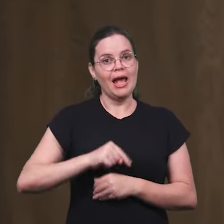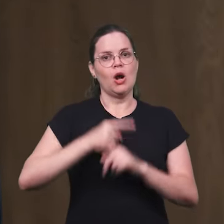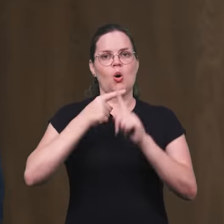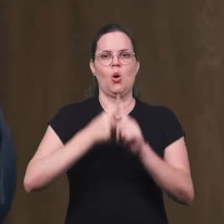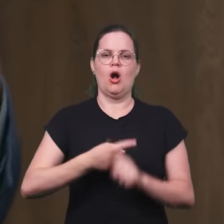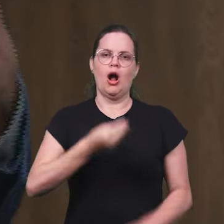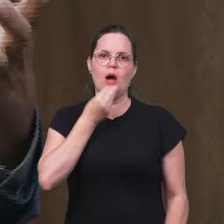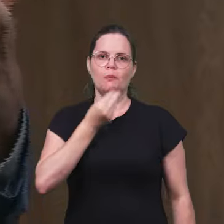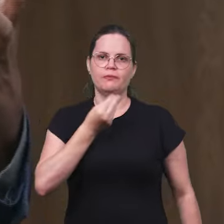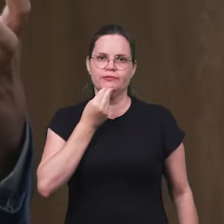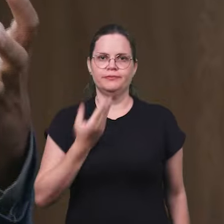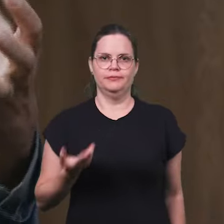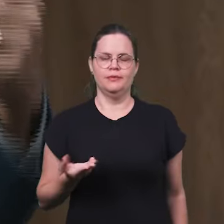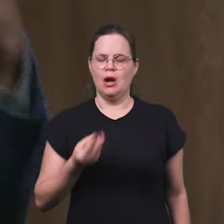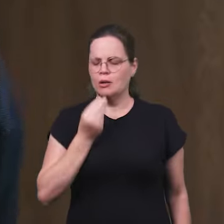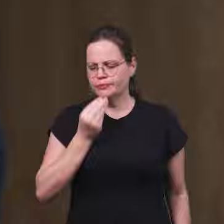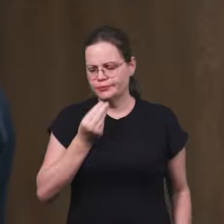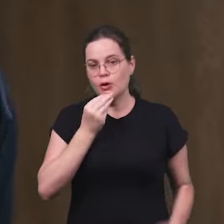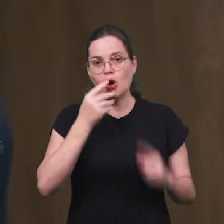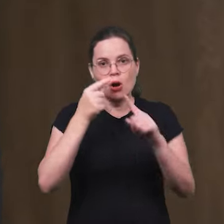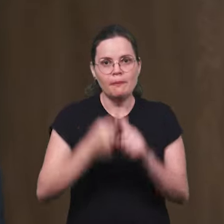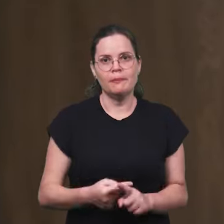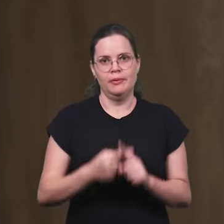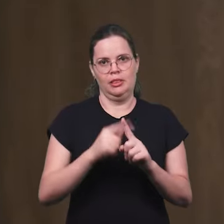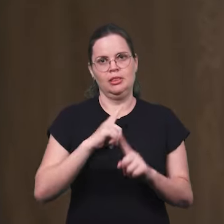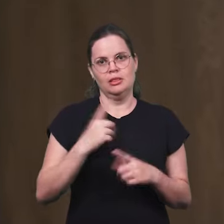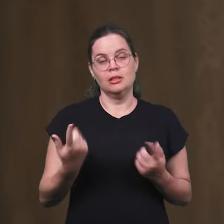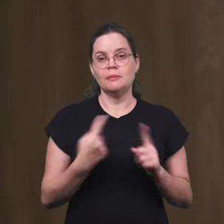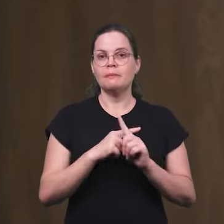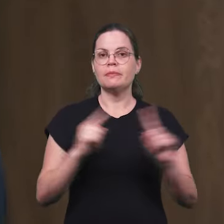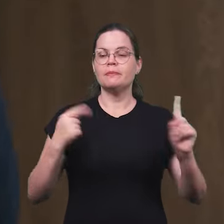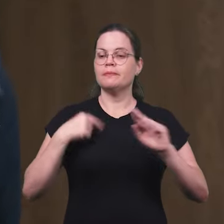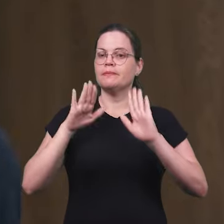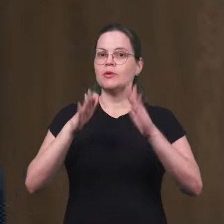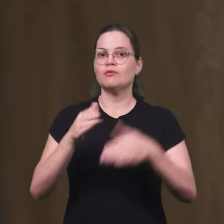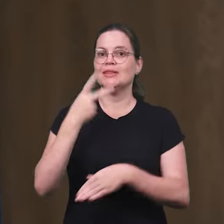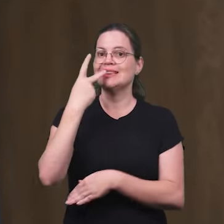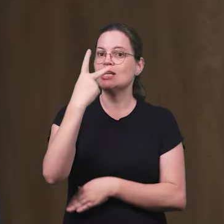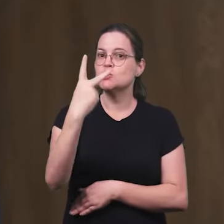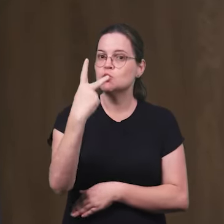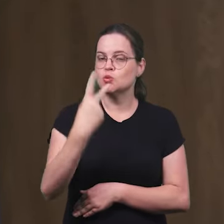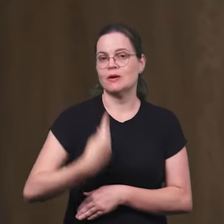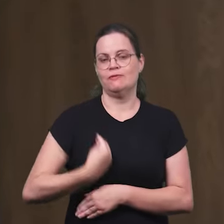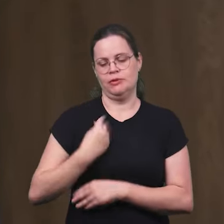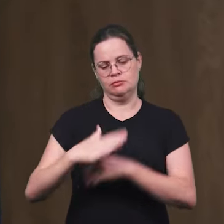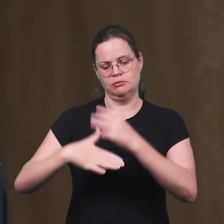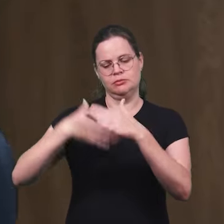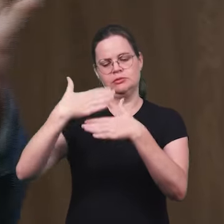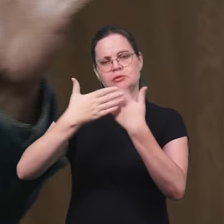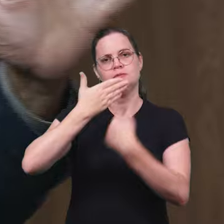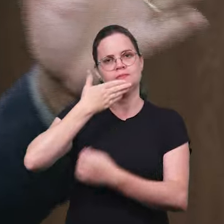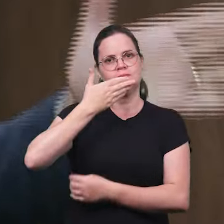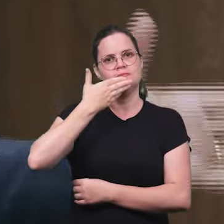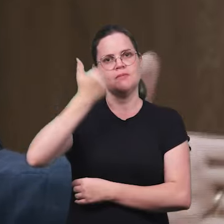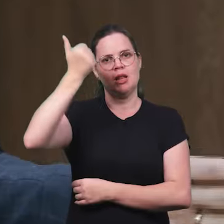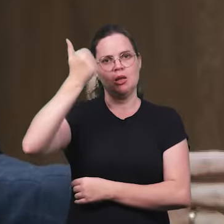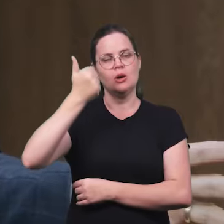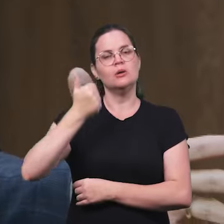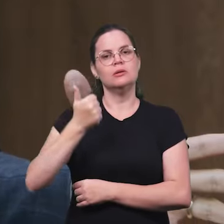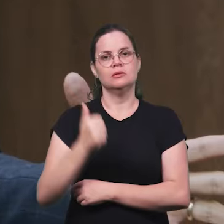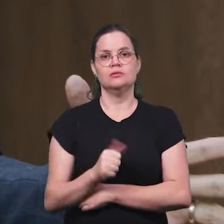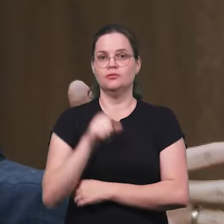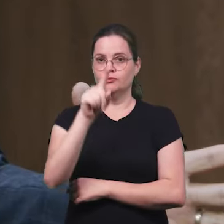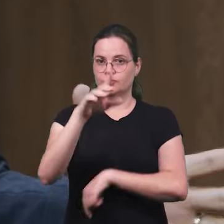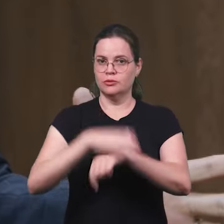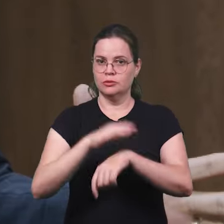pessoas. Mas o foco deve ser na sua melhoria contínua. Você tem que estar fazendo o seguinte, olha, quando eu iniciei